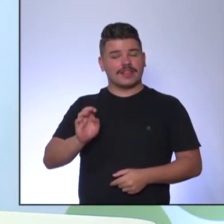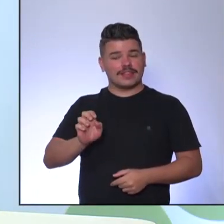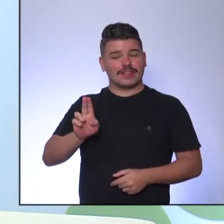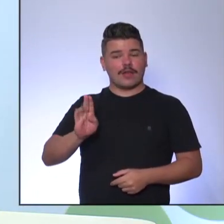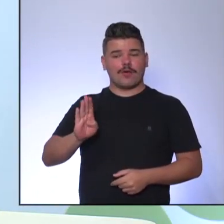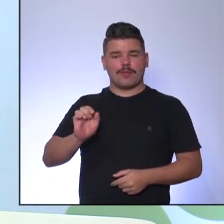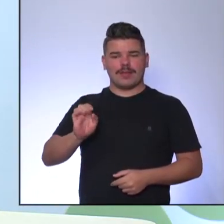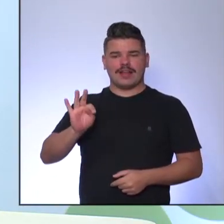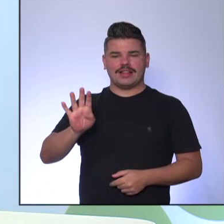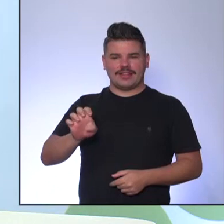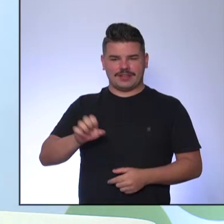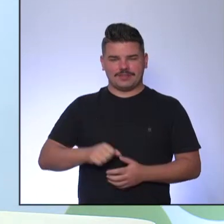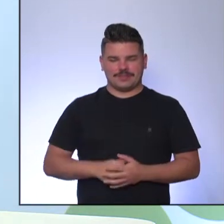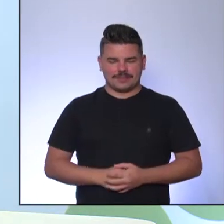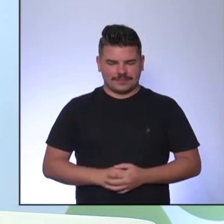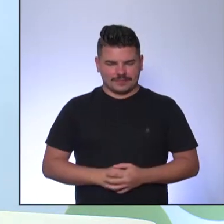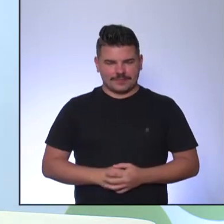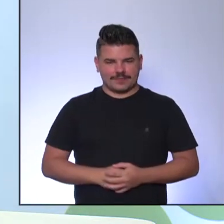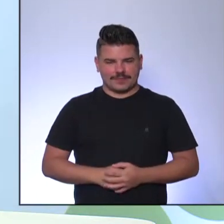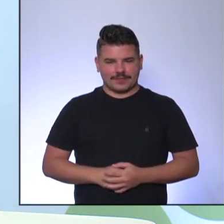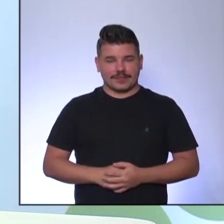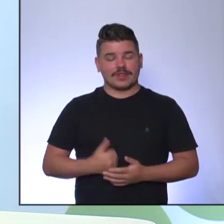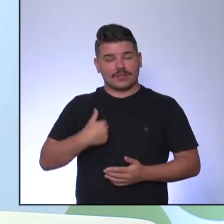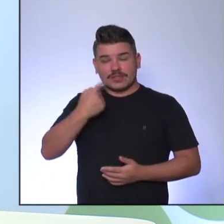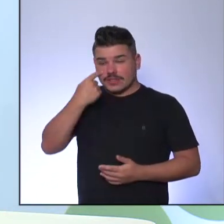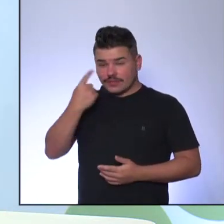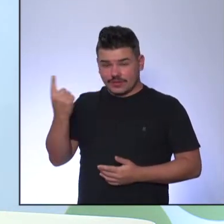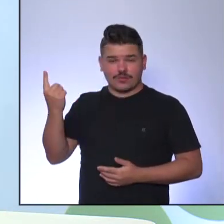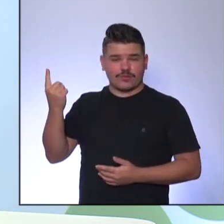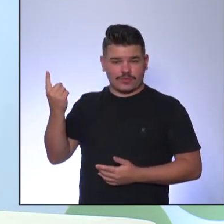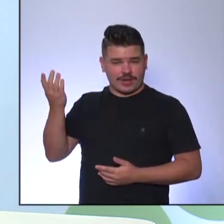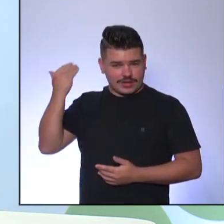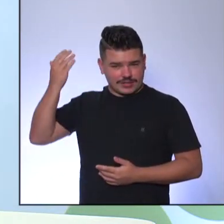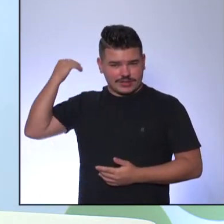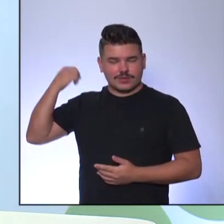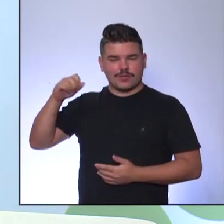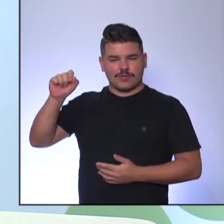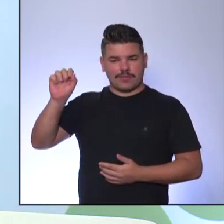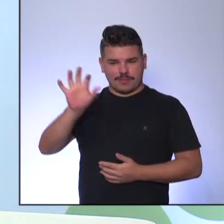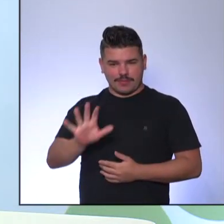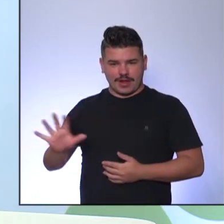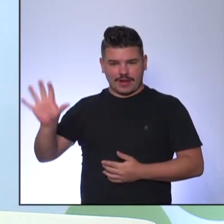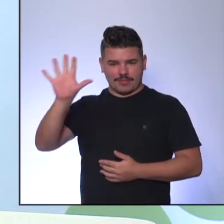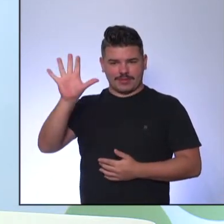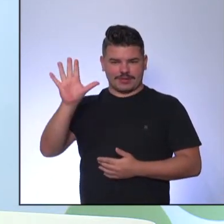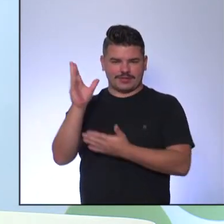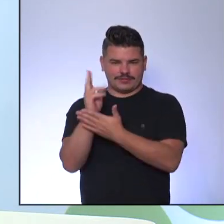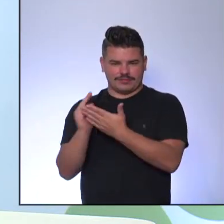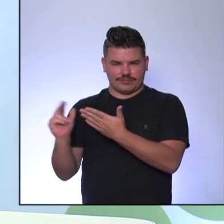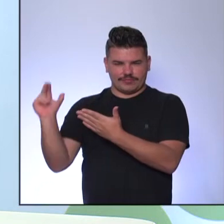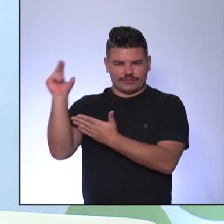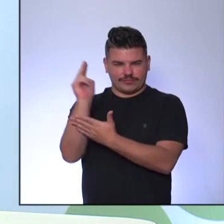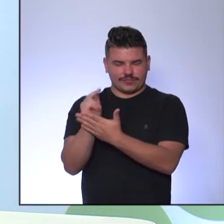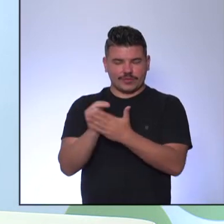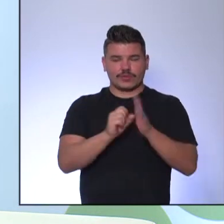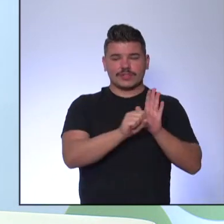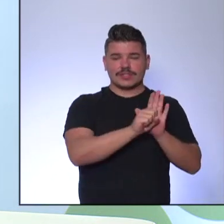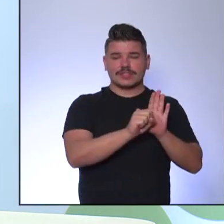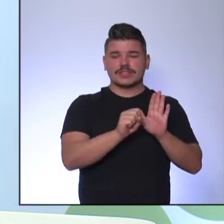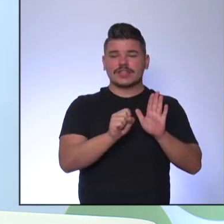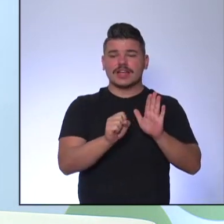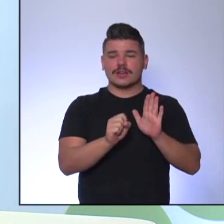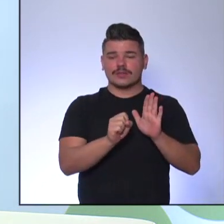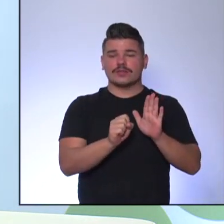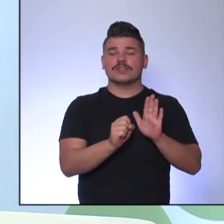uma mudança muito significativa no mapa que eu mostrei para vocês, do século XVI para o século XVII. Eu vou fazer esse passeio, eu vou voltar